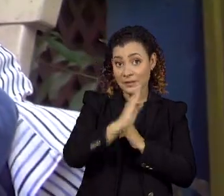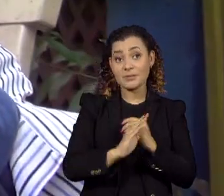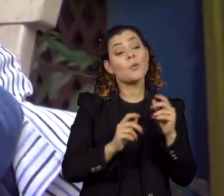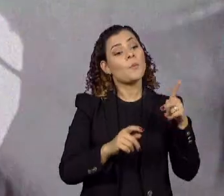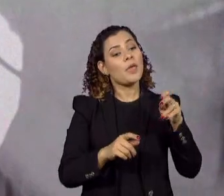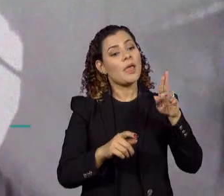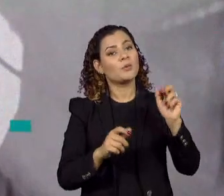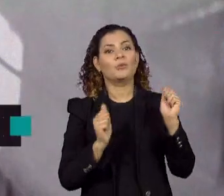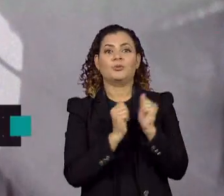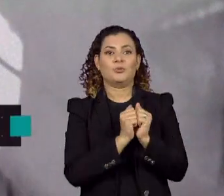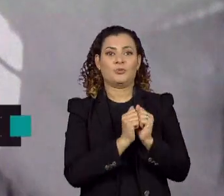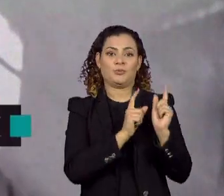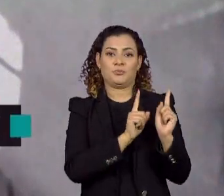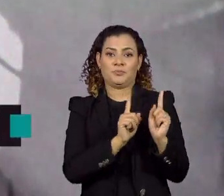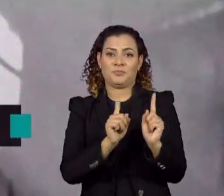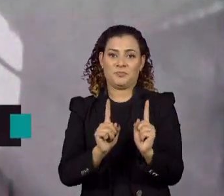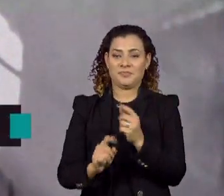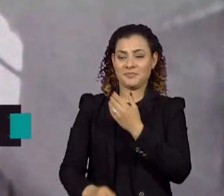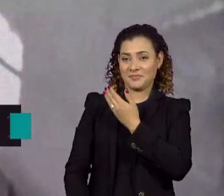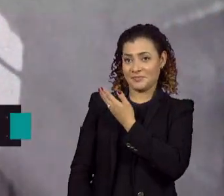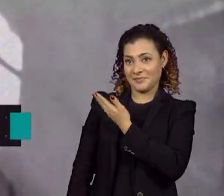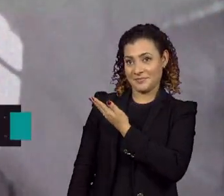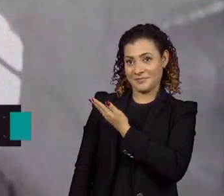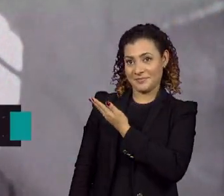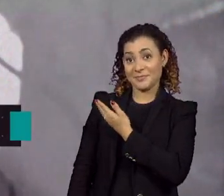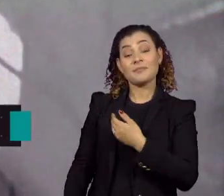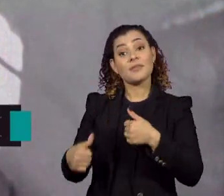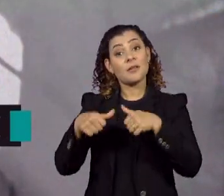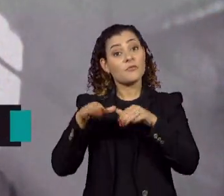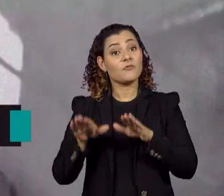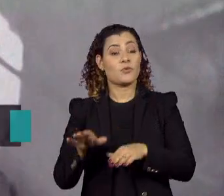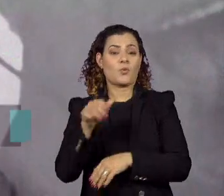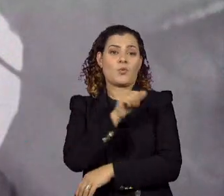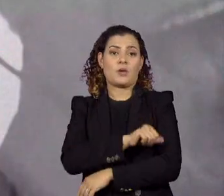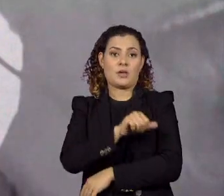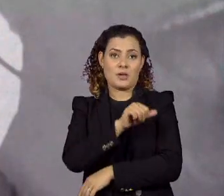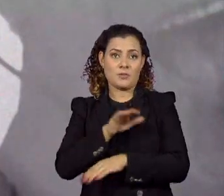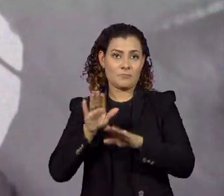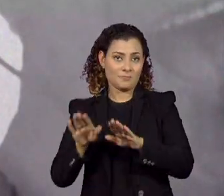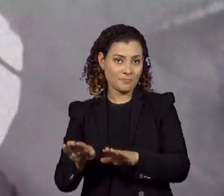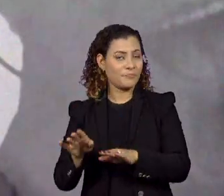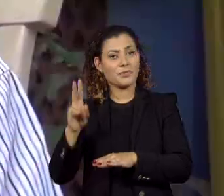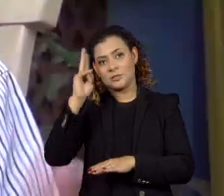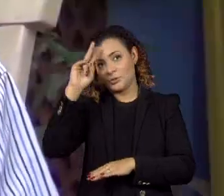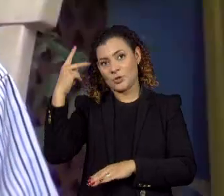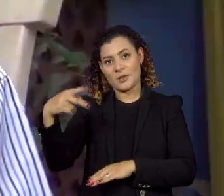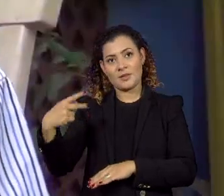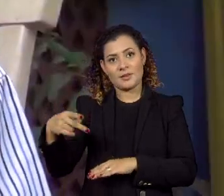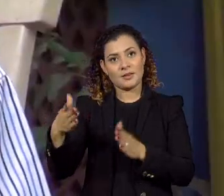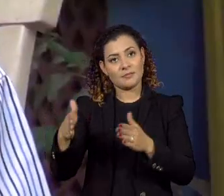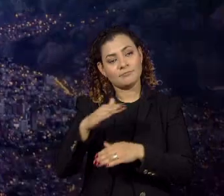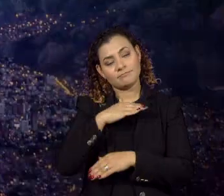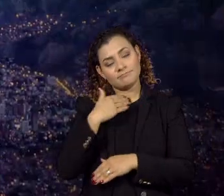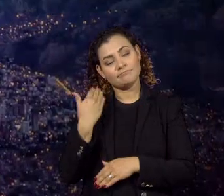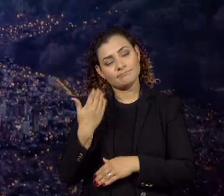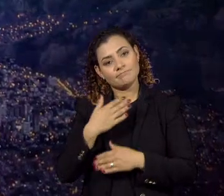acompanhando. Ele ficou no Rio. Acabou a história dele, faleceu. Né?